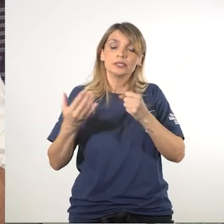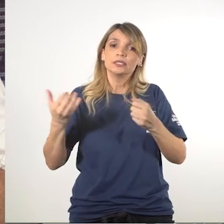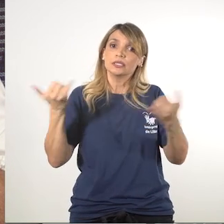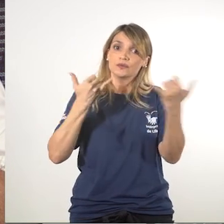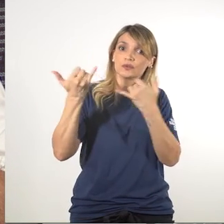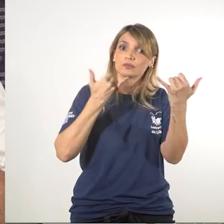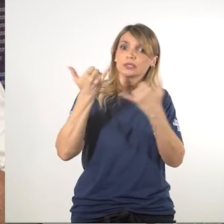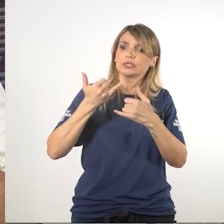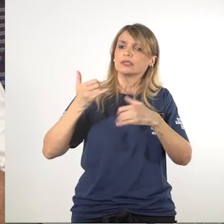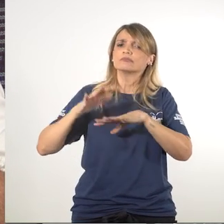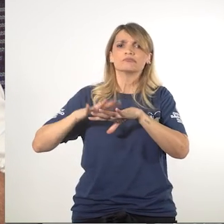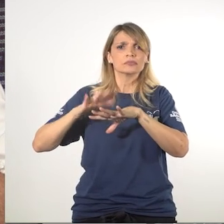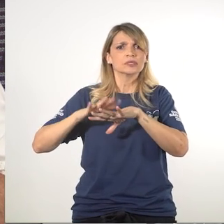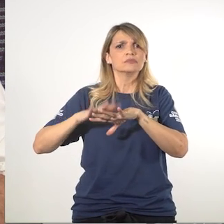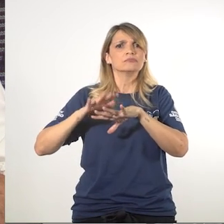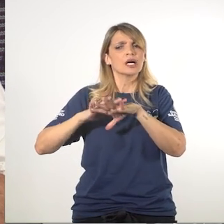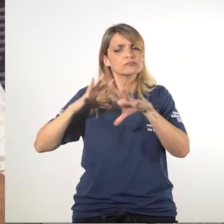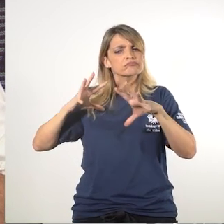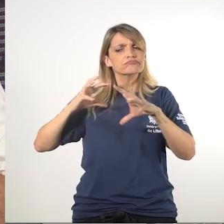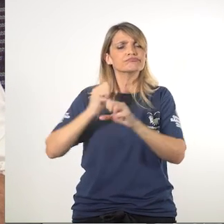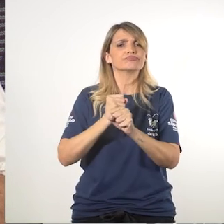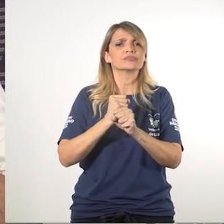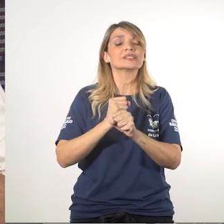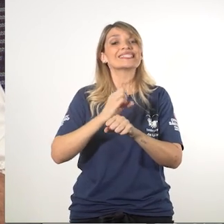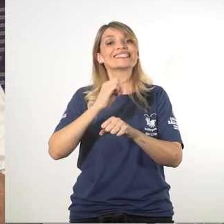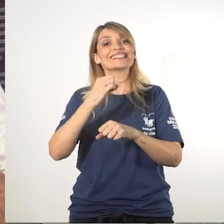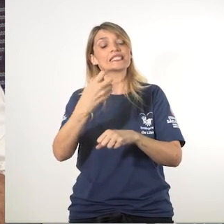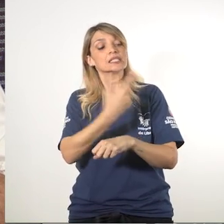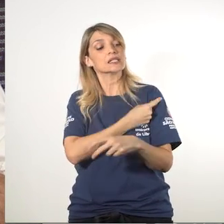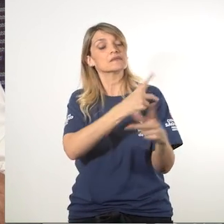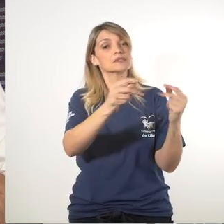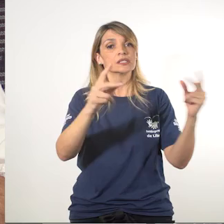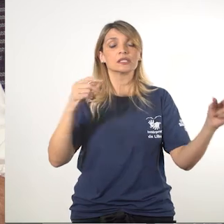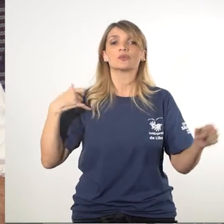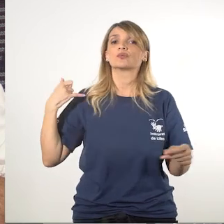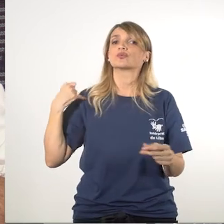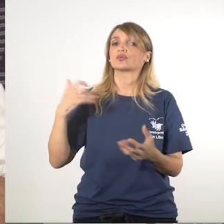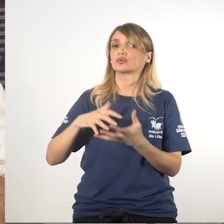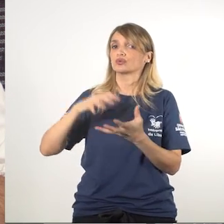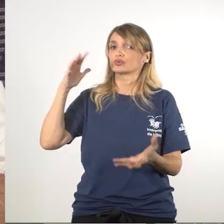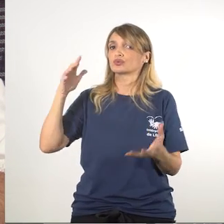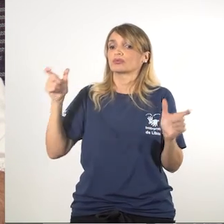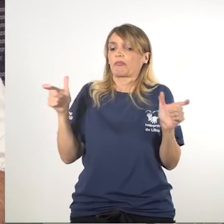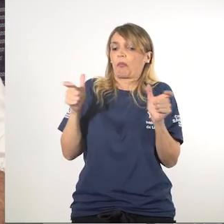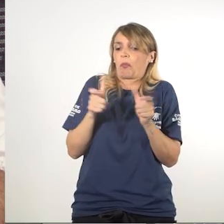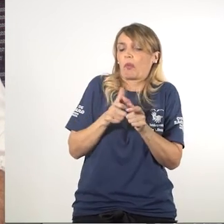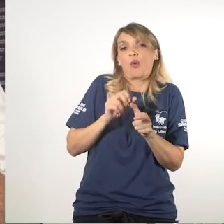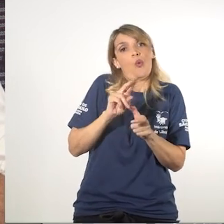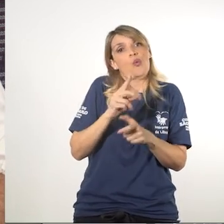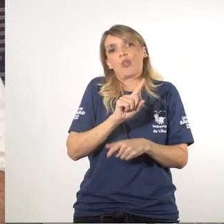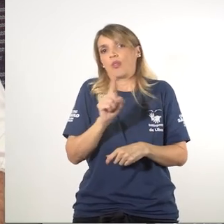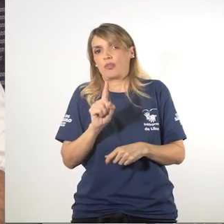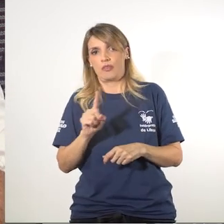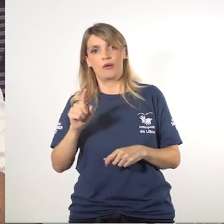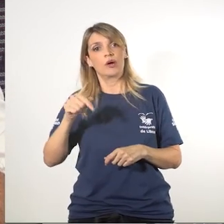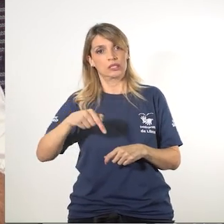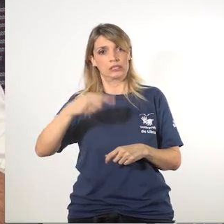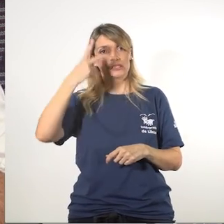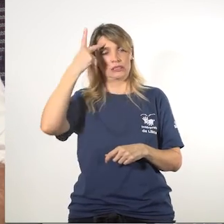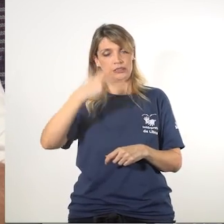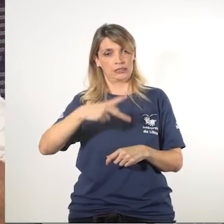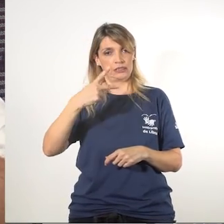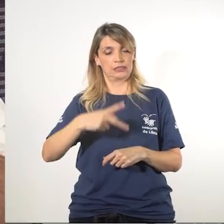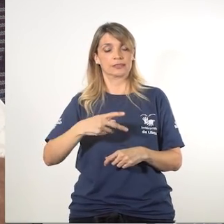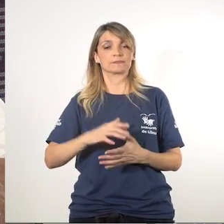matemáticos, do impacto da vacinação nos idosos aqui no nosso município. A princípio, a gente